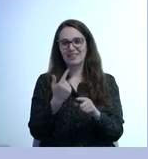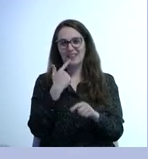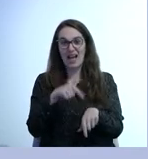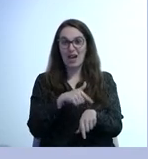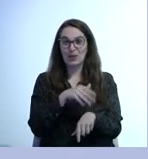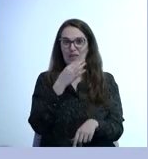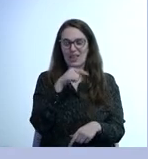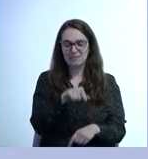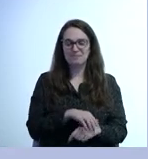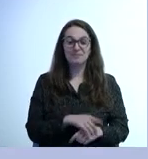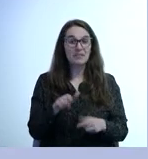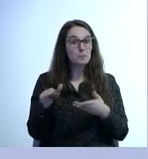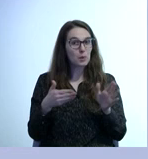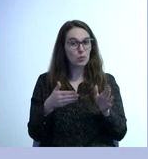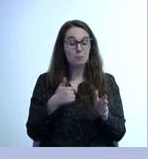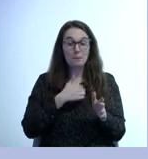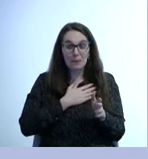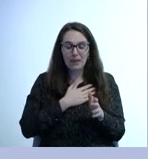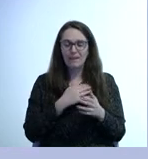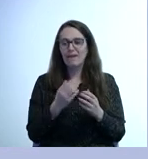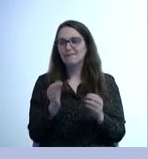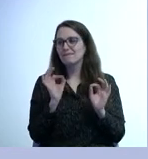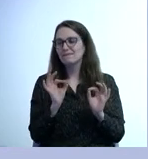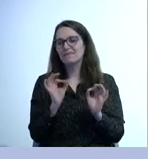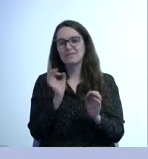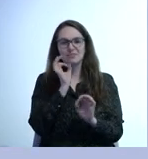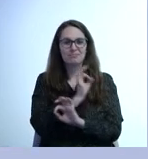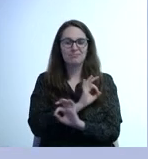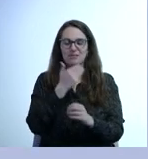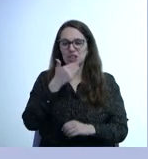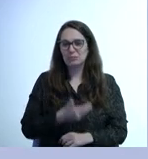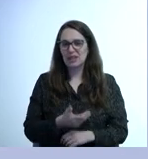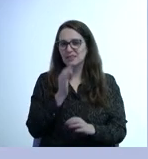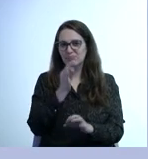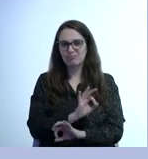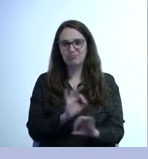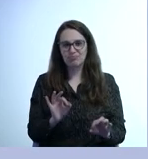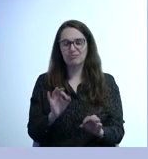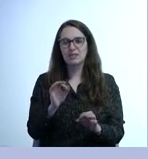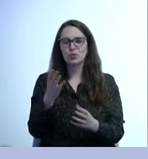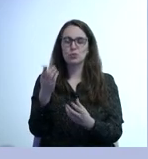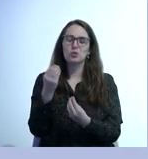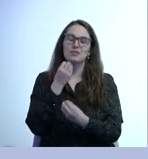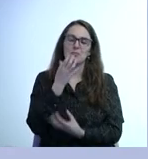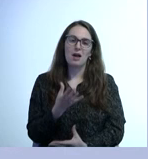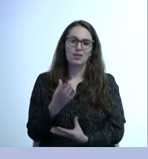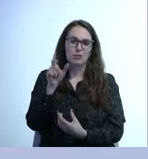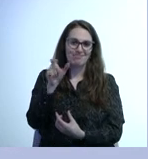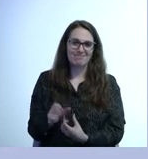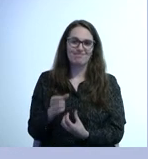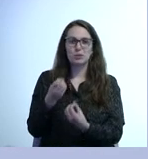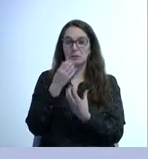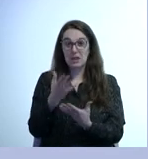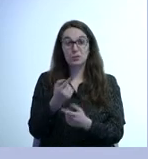a propor. Esse período foi, para mim, foi maravilhoso e foi uma experiência extraordinária. E com uma generosidade enorme da tua parte, até